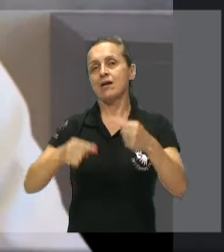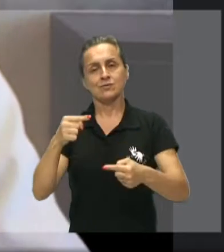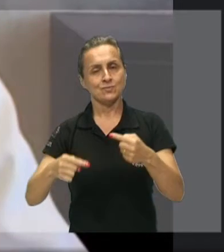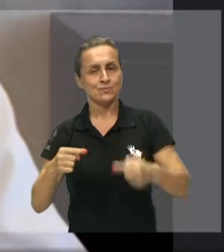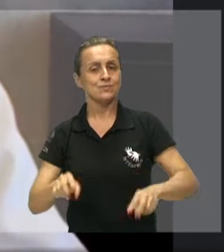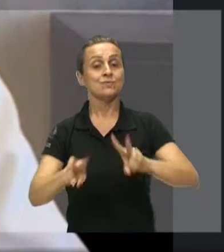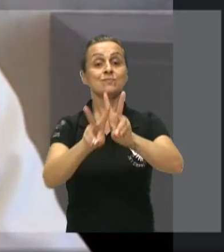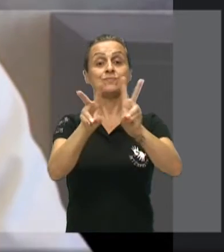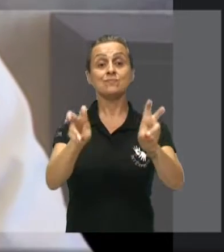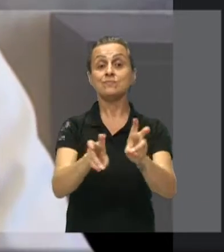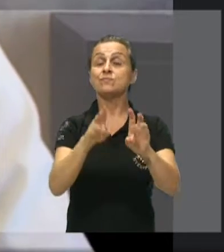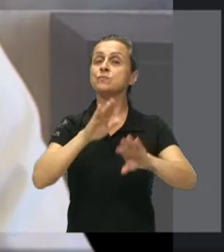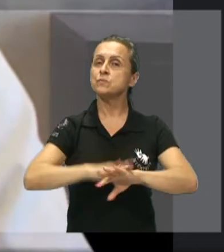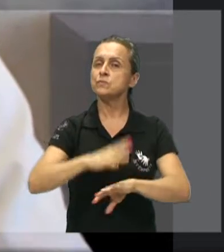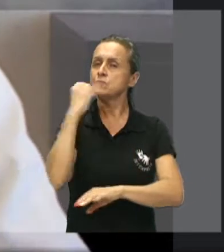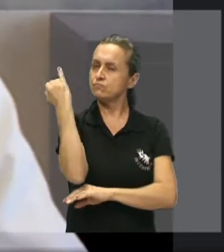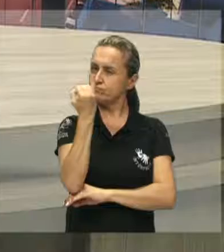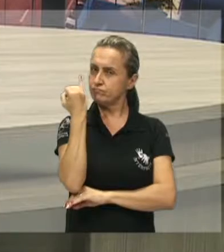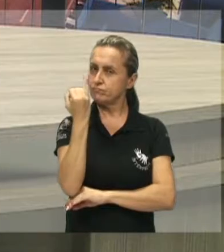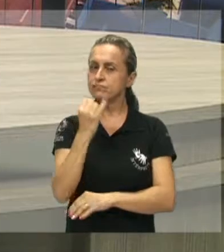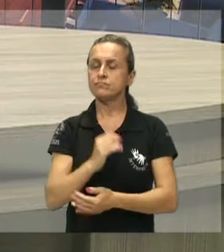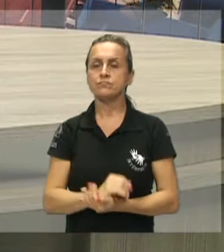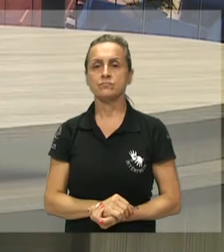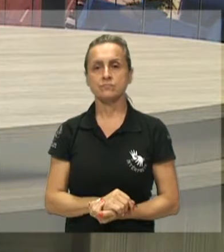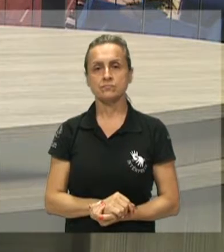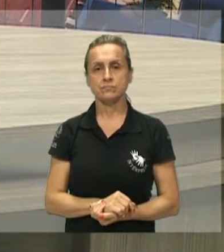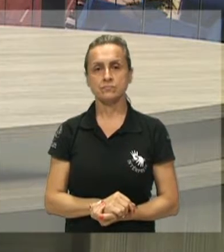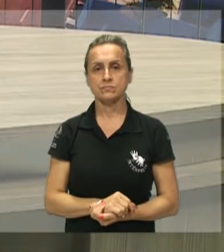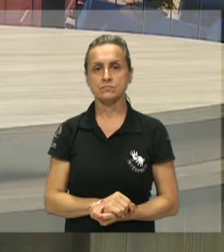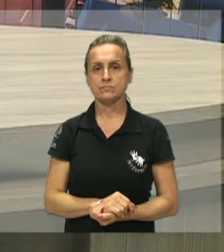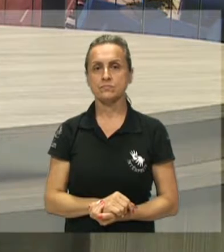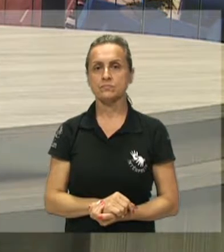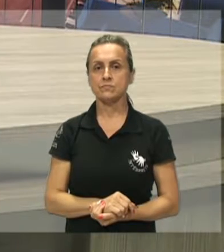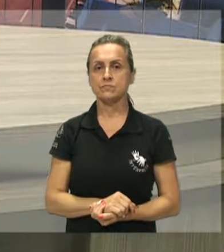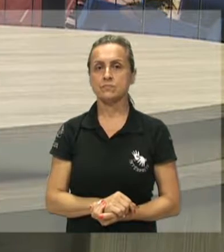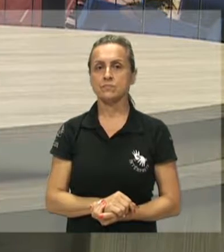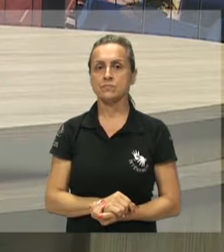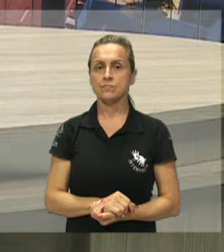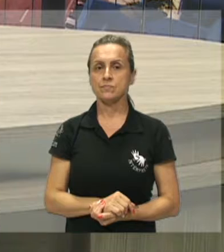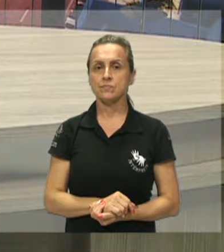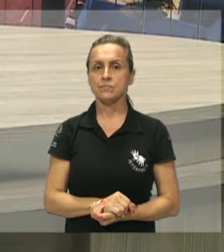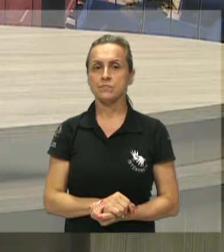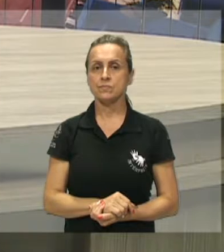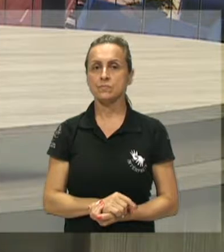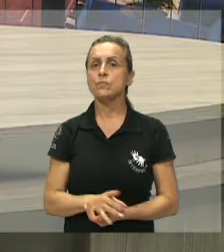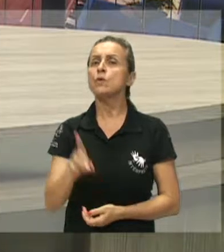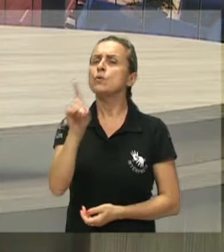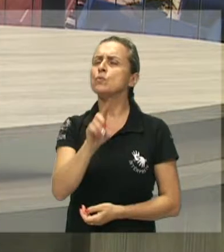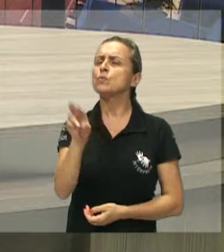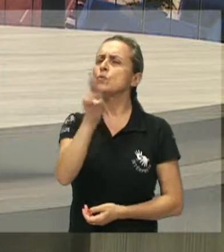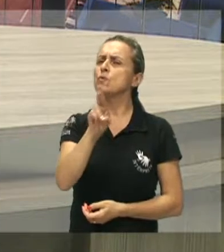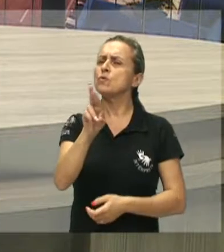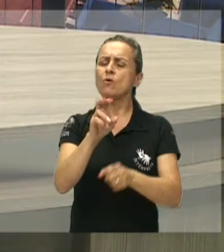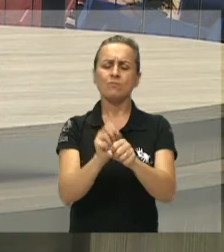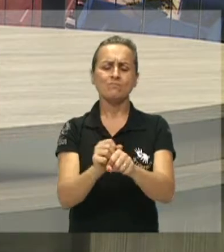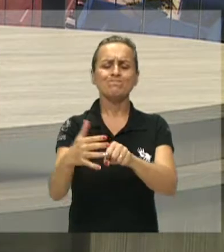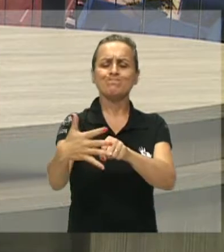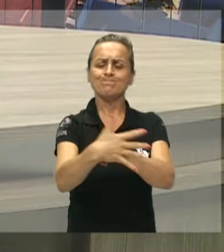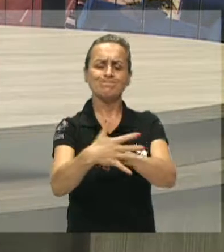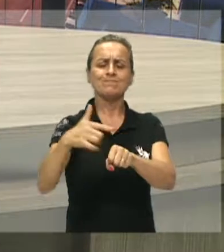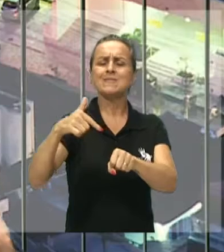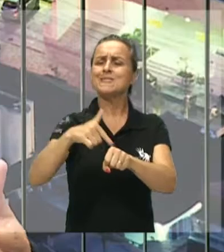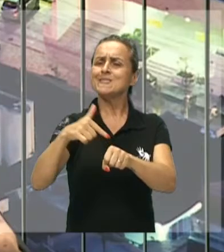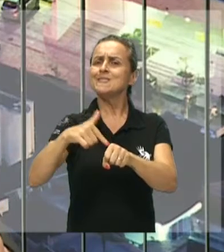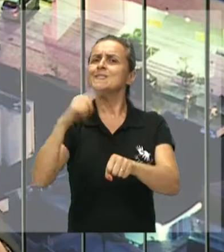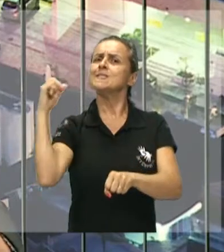brevidade e também com maior curiosidade. Doutor, a Covid-19 impactou, de certa